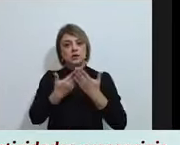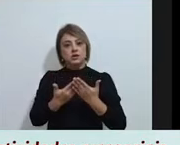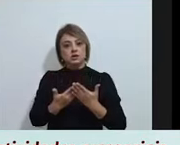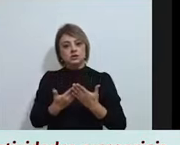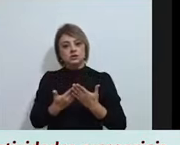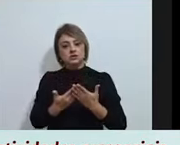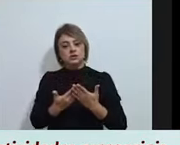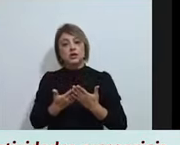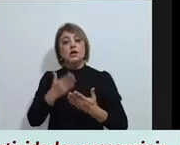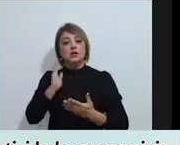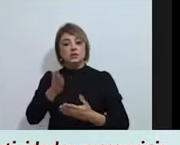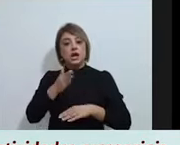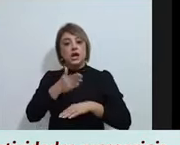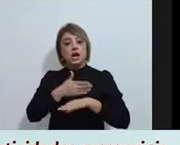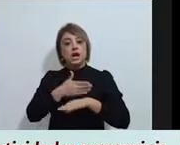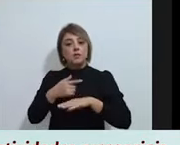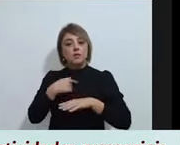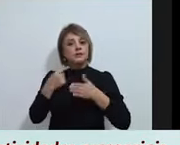me questionando